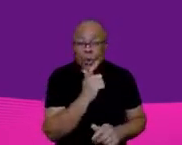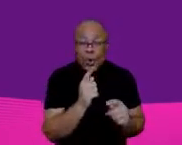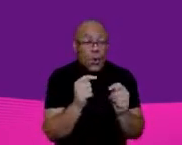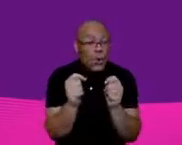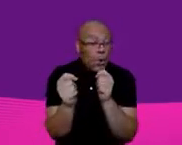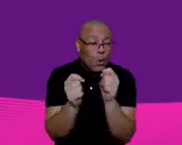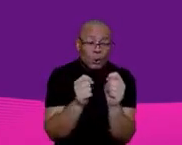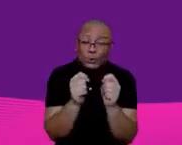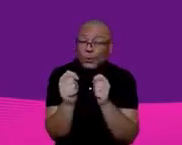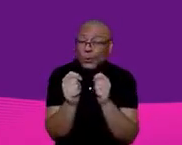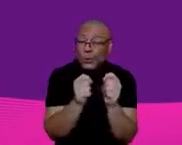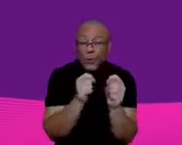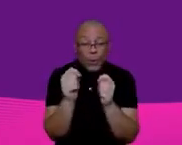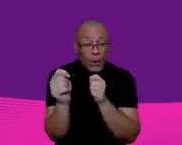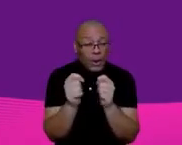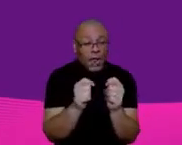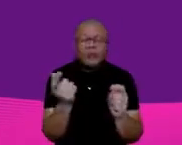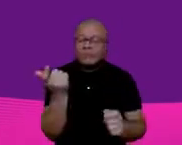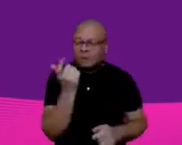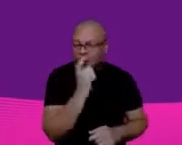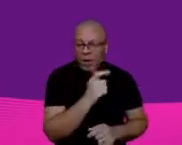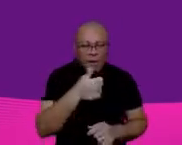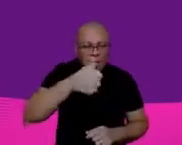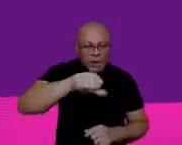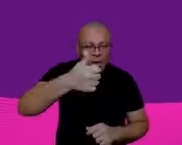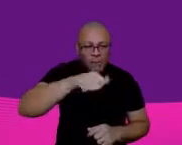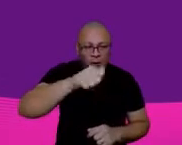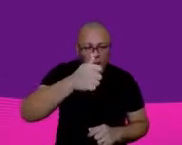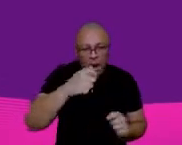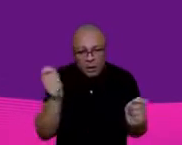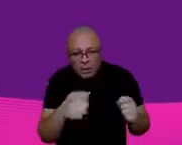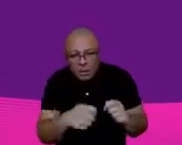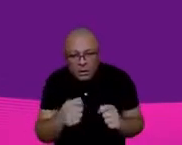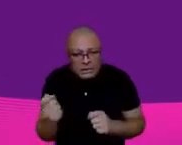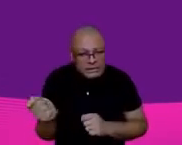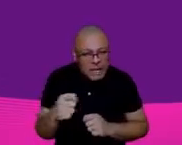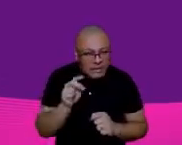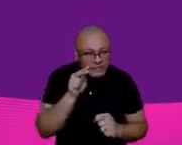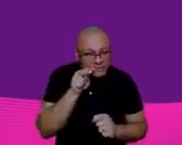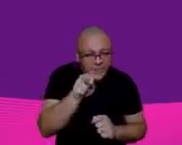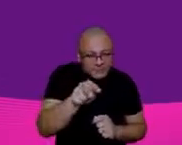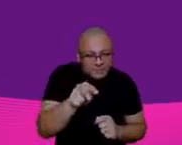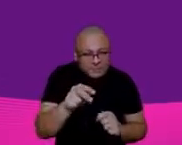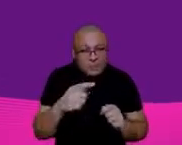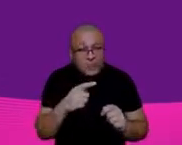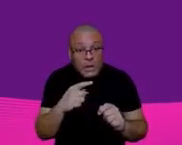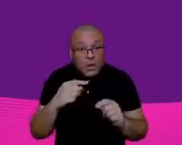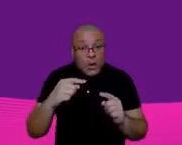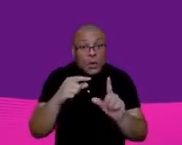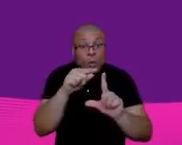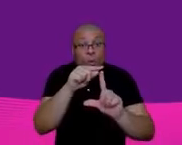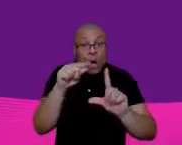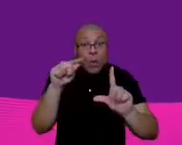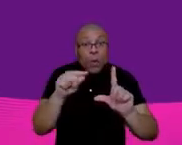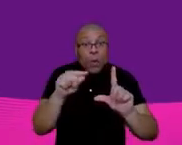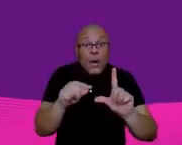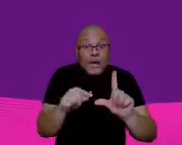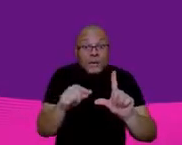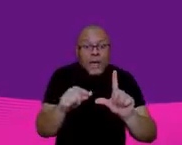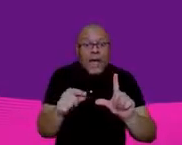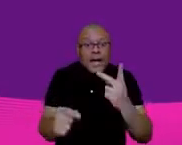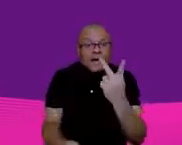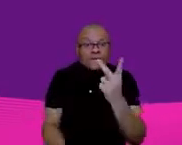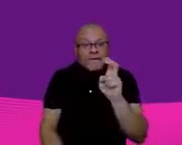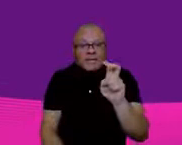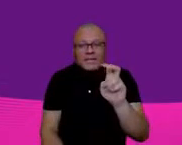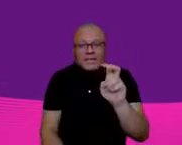a saída, verificar onde eu quero ficar. Nós temos uma inclinação de 25. Eu não quero ficar nem muito